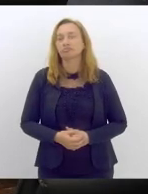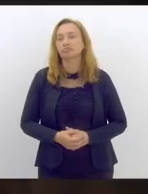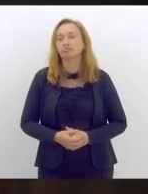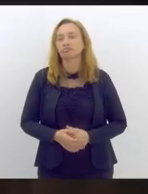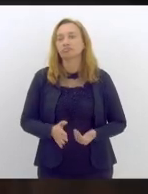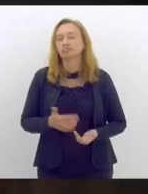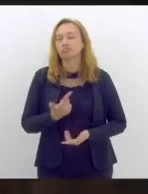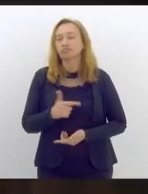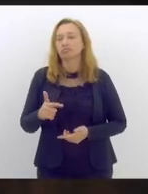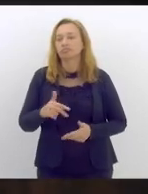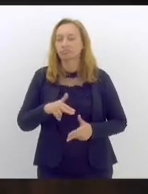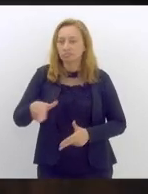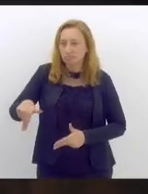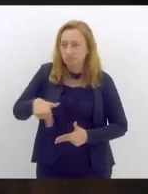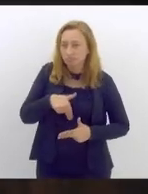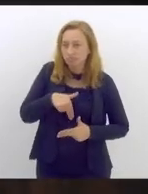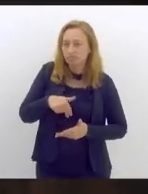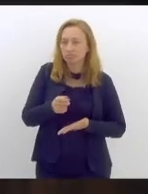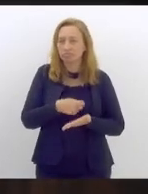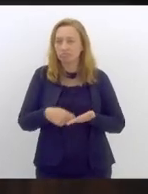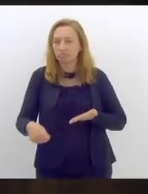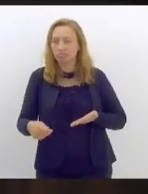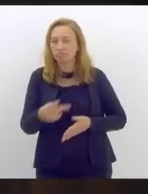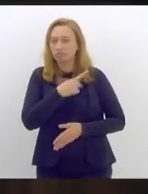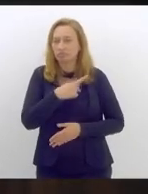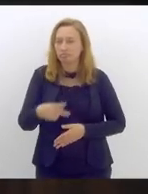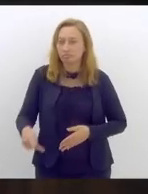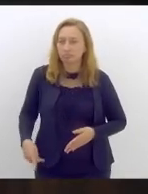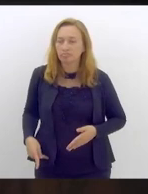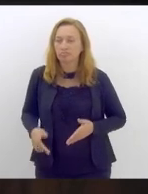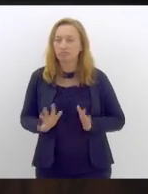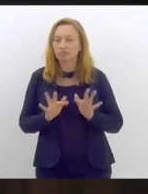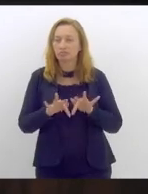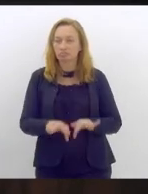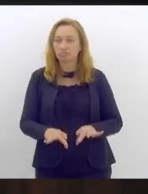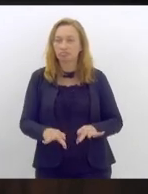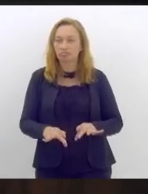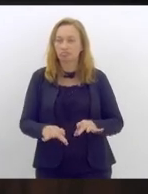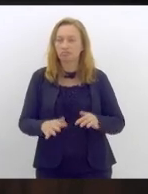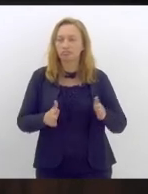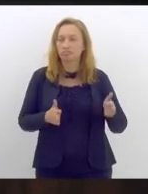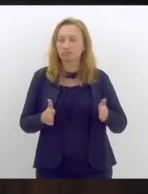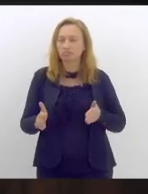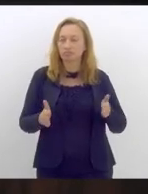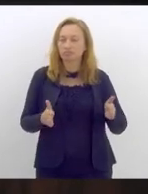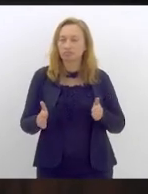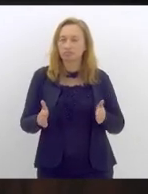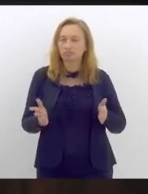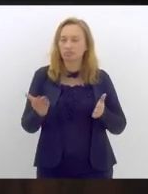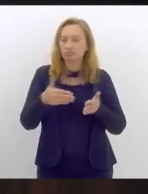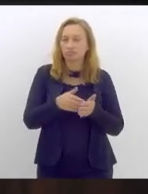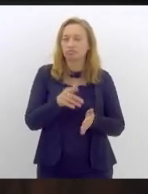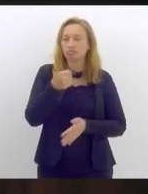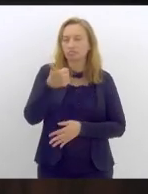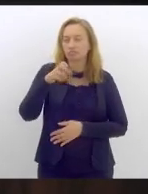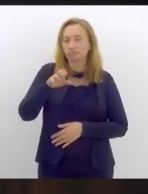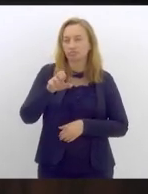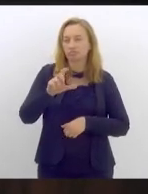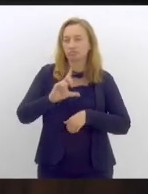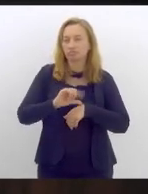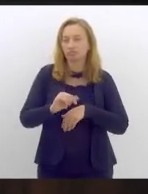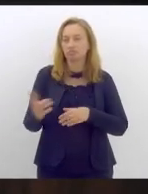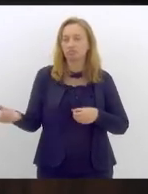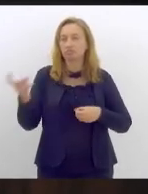não havendo mais oradores escritos a presidência suspende os trabalhos dessa sessão até às 15 horas quando